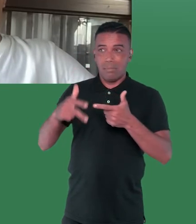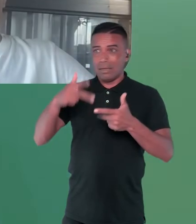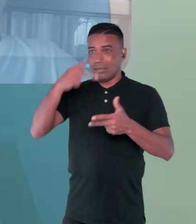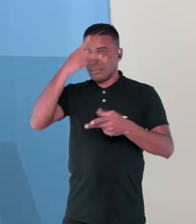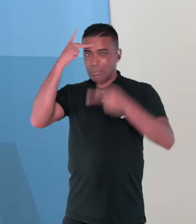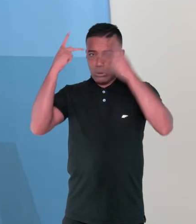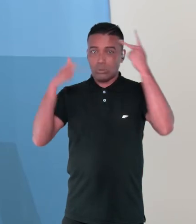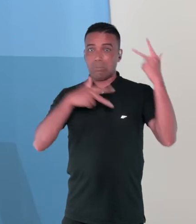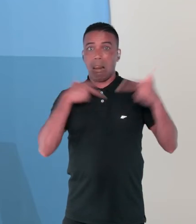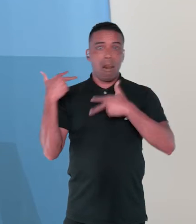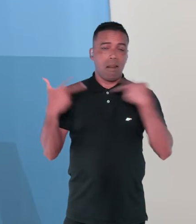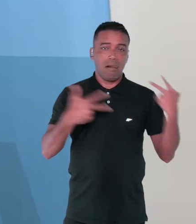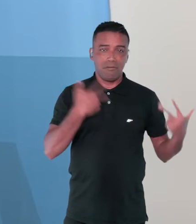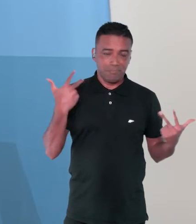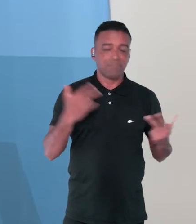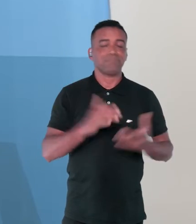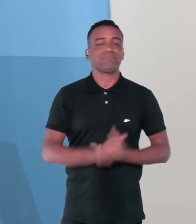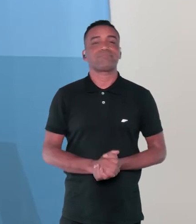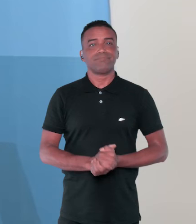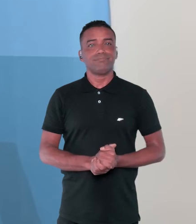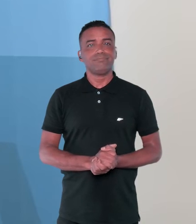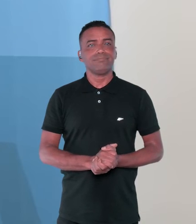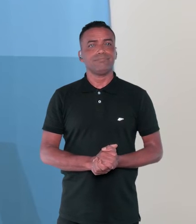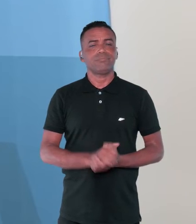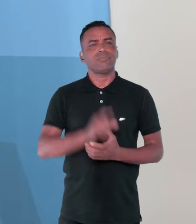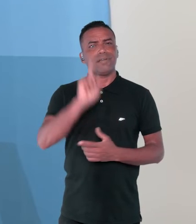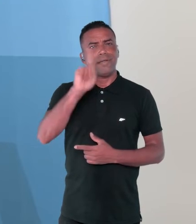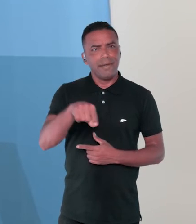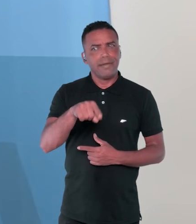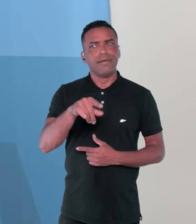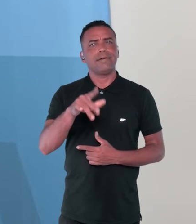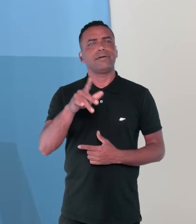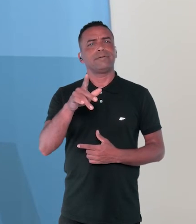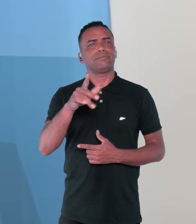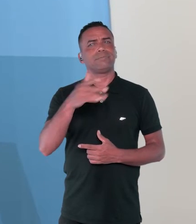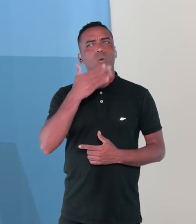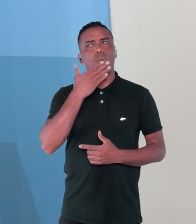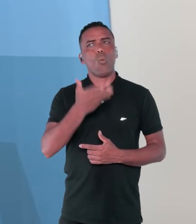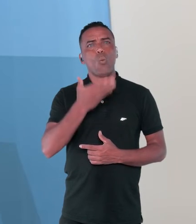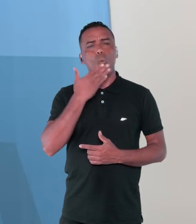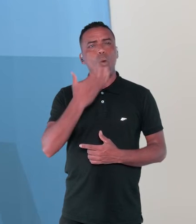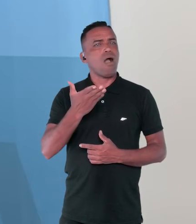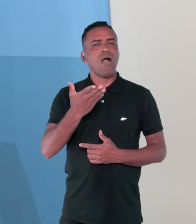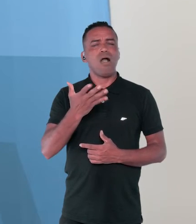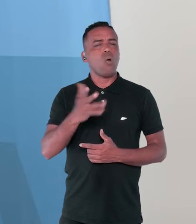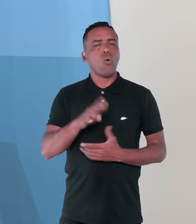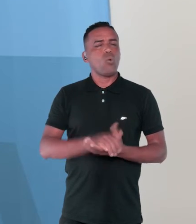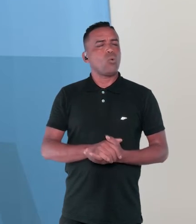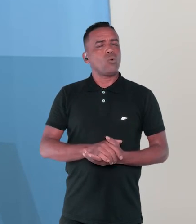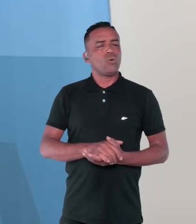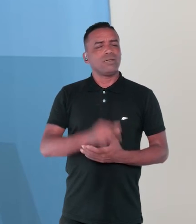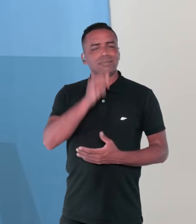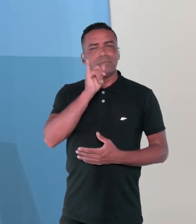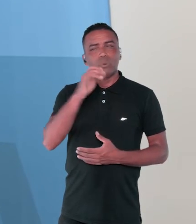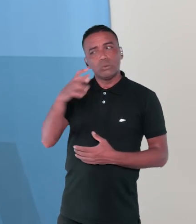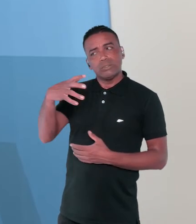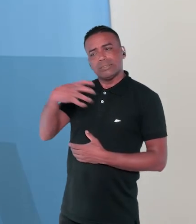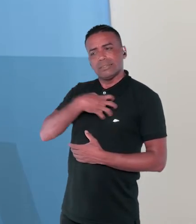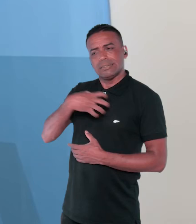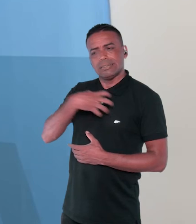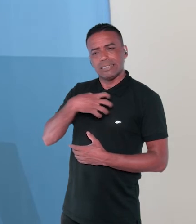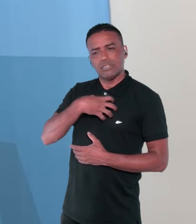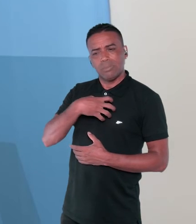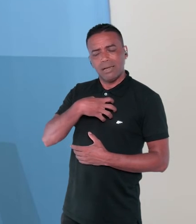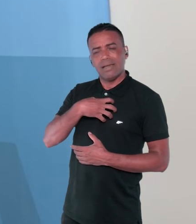falecendo mesmo. É, qual que é o sentimento que fica